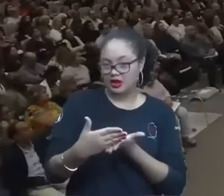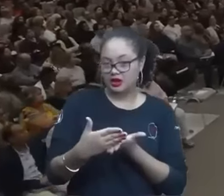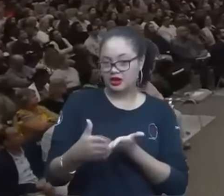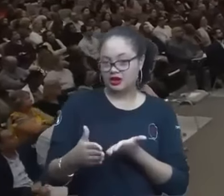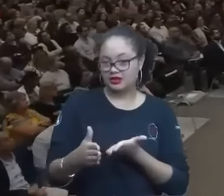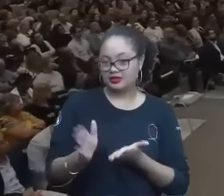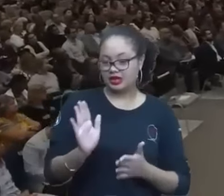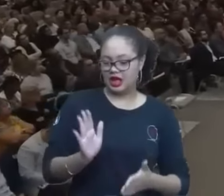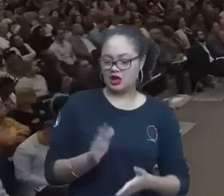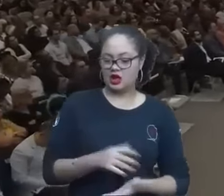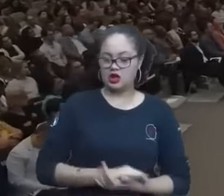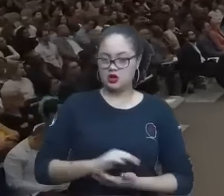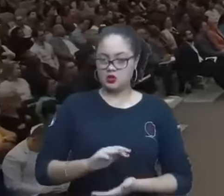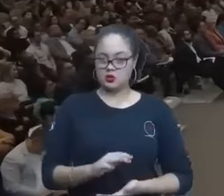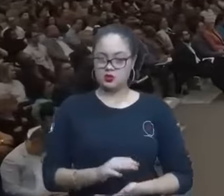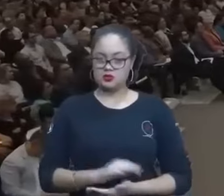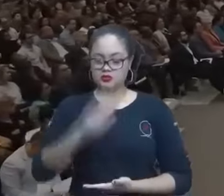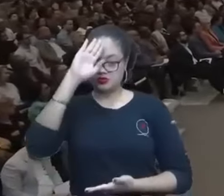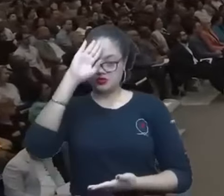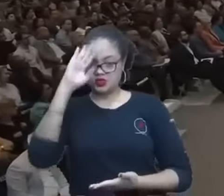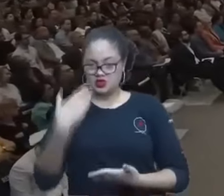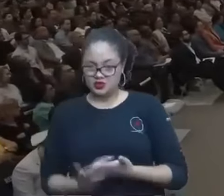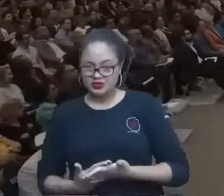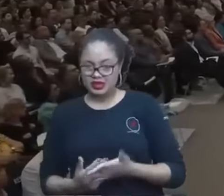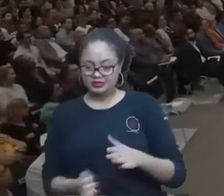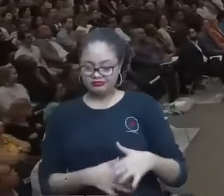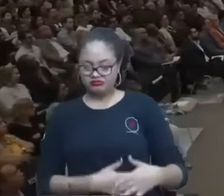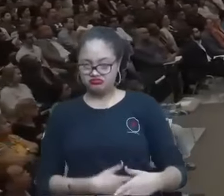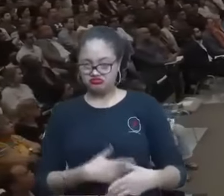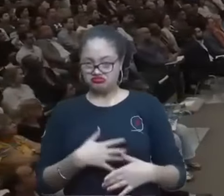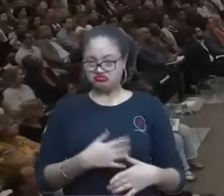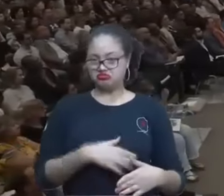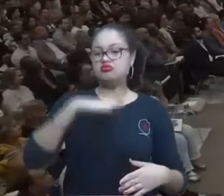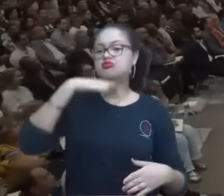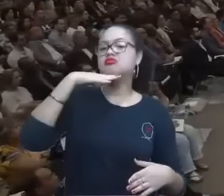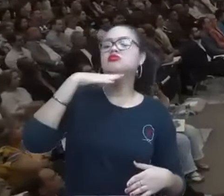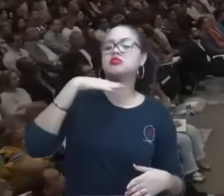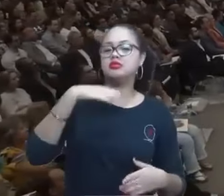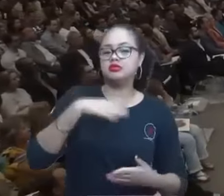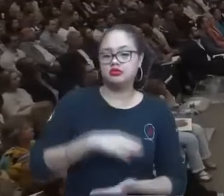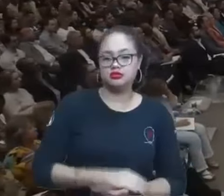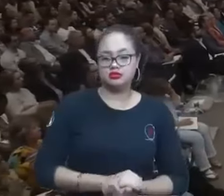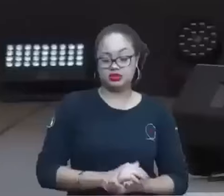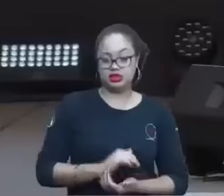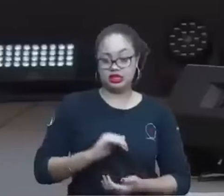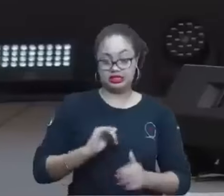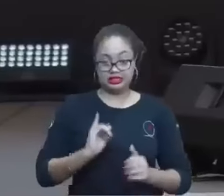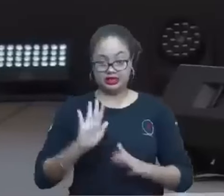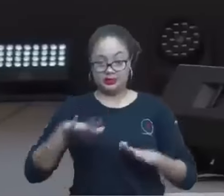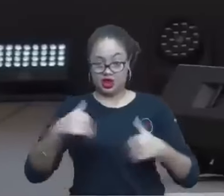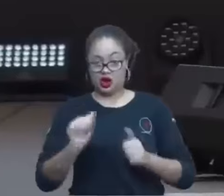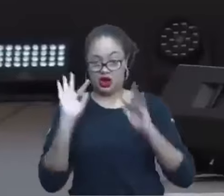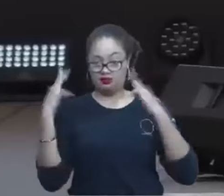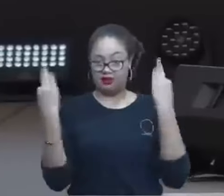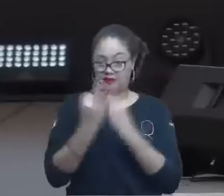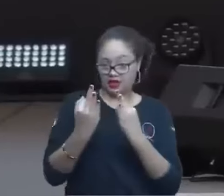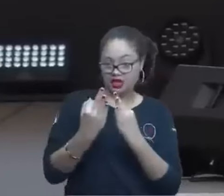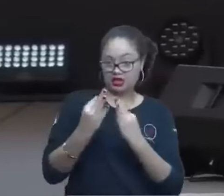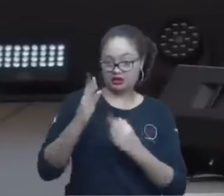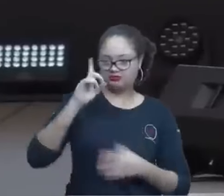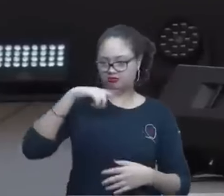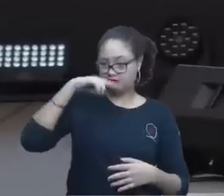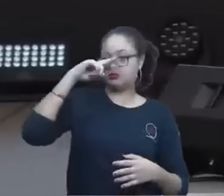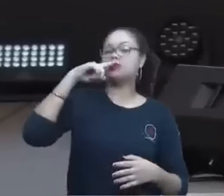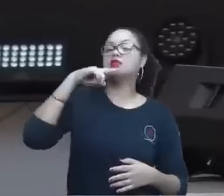ficar autoconfiante e se ele sobressair na na família ele fica mais autoconfiante ainda se ele sobressai na